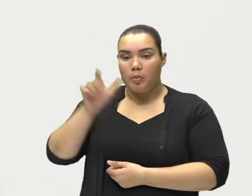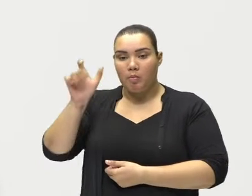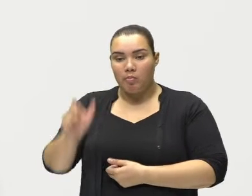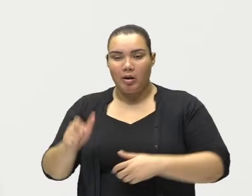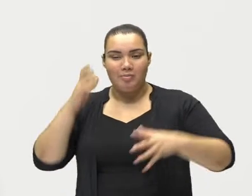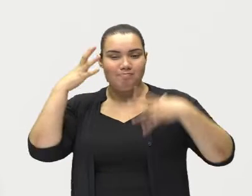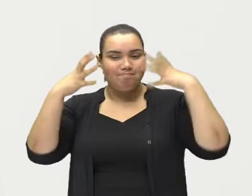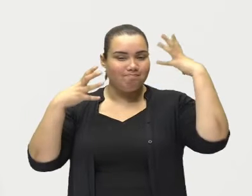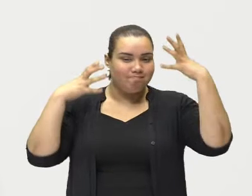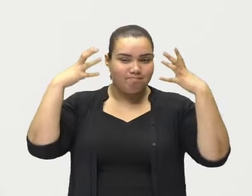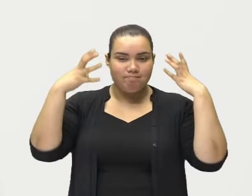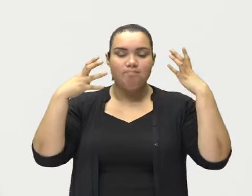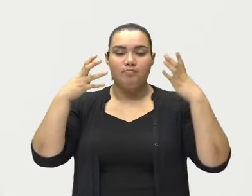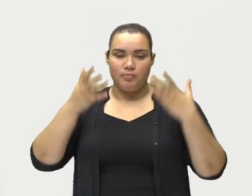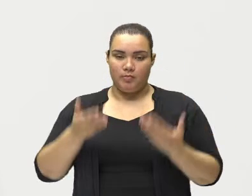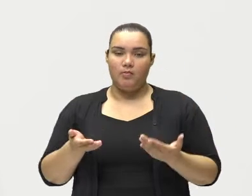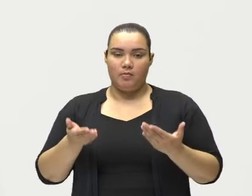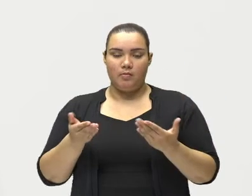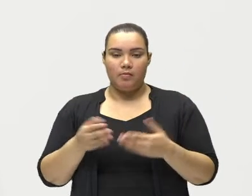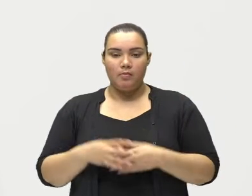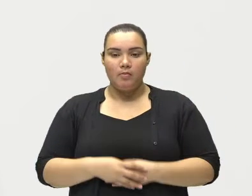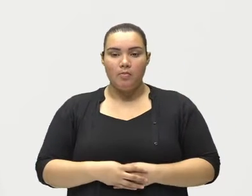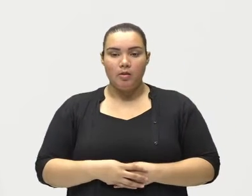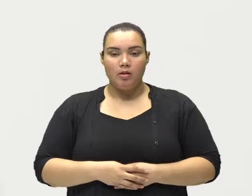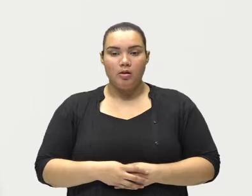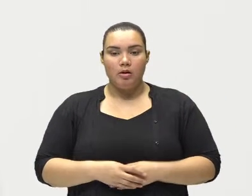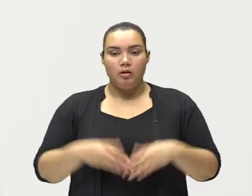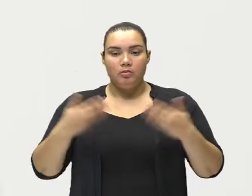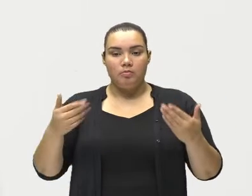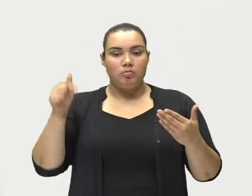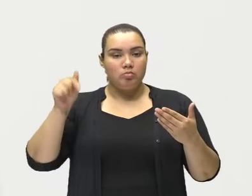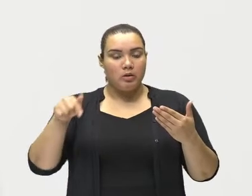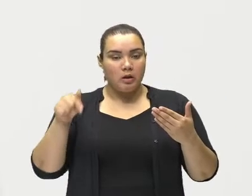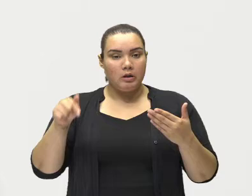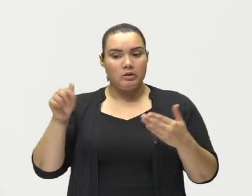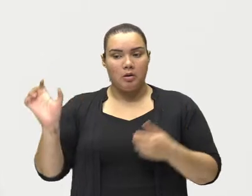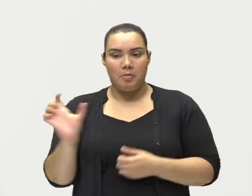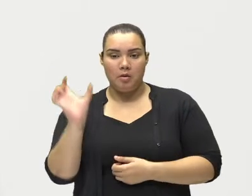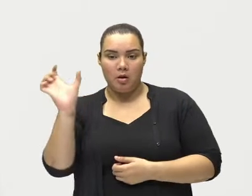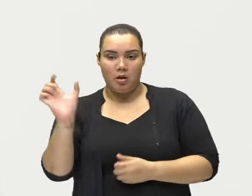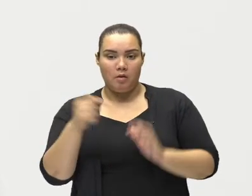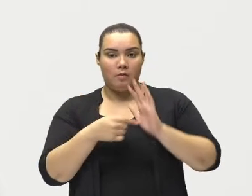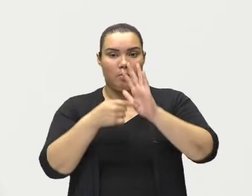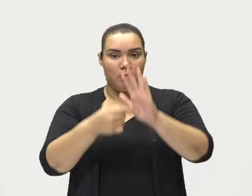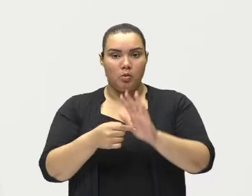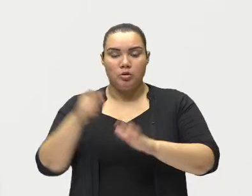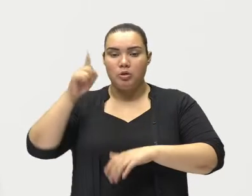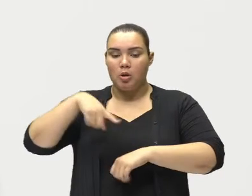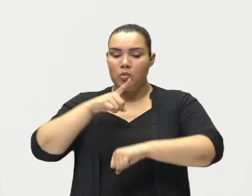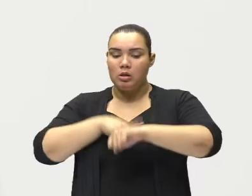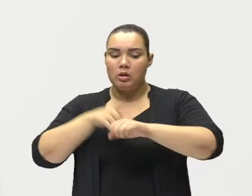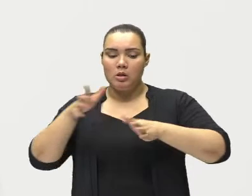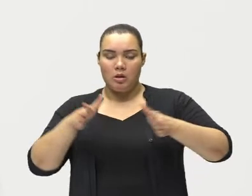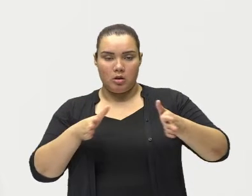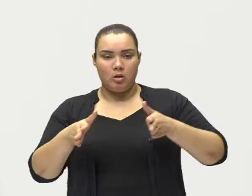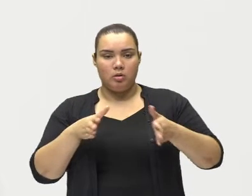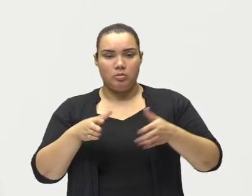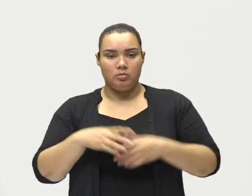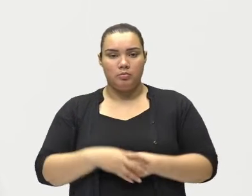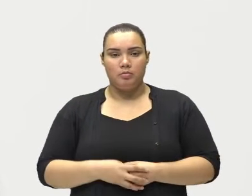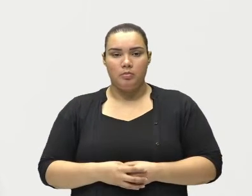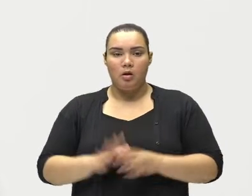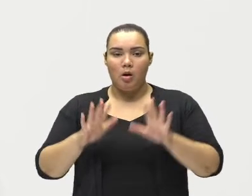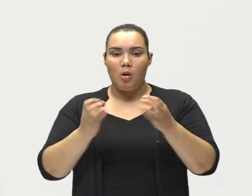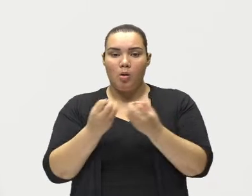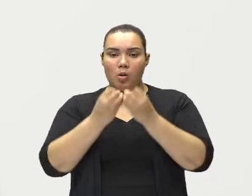naquele tempo. Então, esse conectivo ele vai indicar tempo. Aí temos também a oração principal,